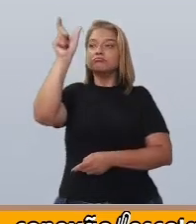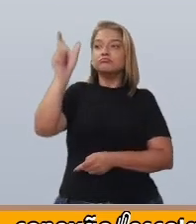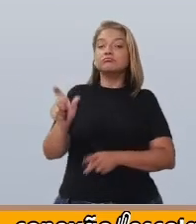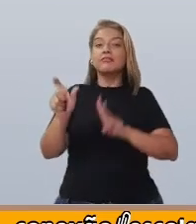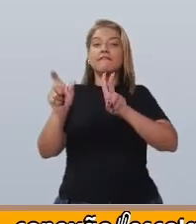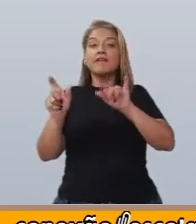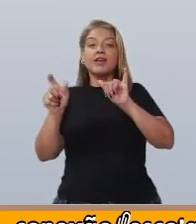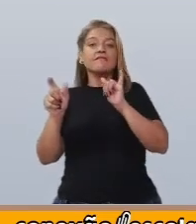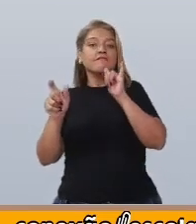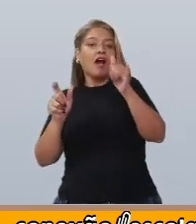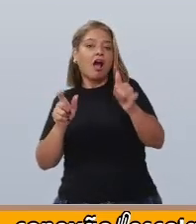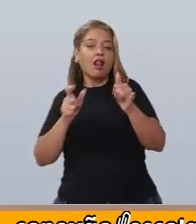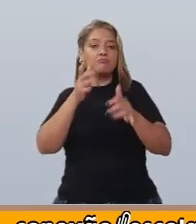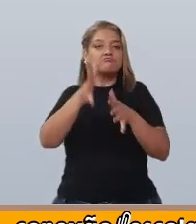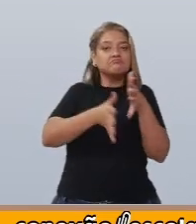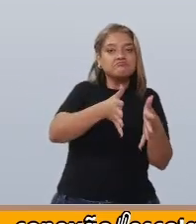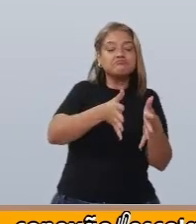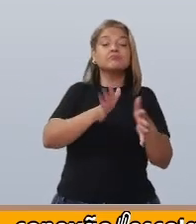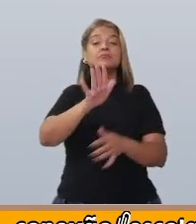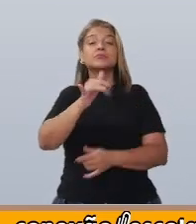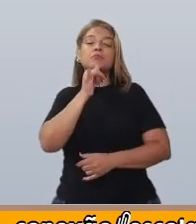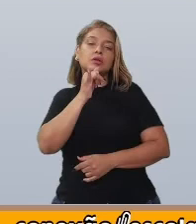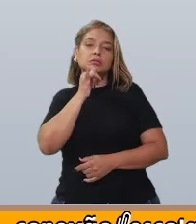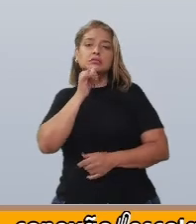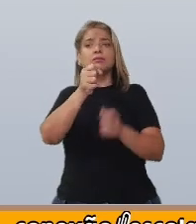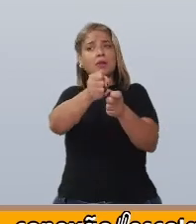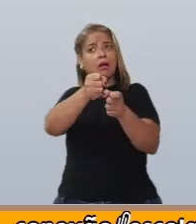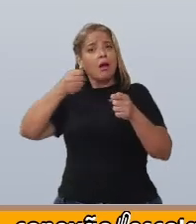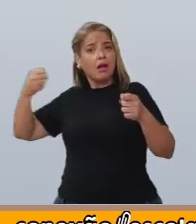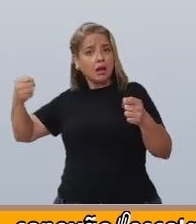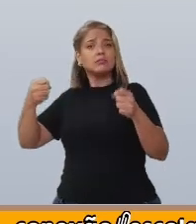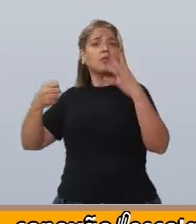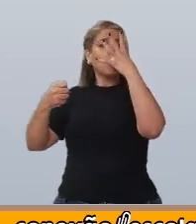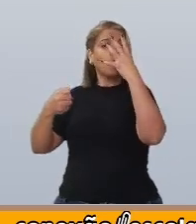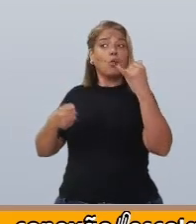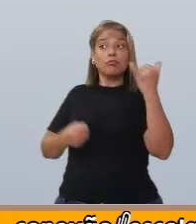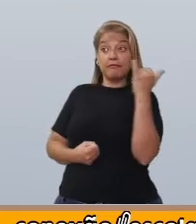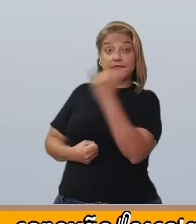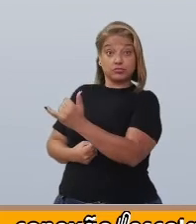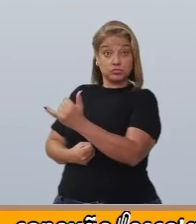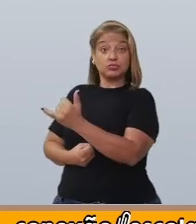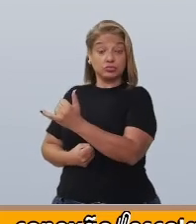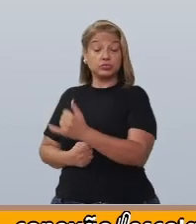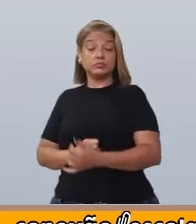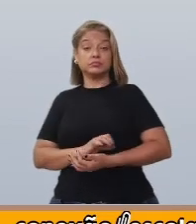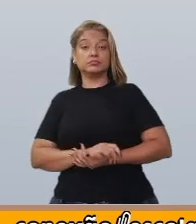o exemplo. Abram a porta. O lobo falou.